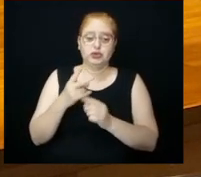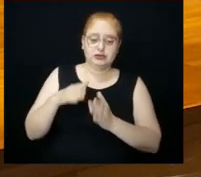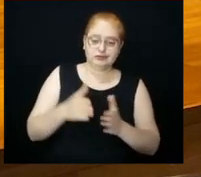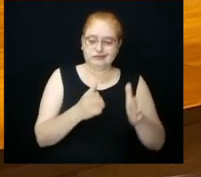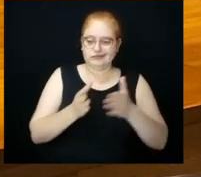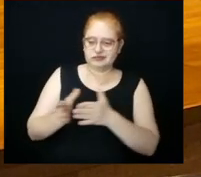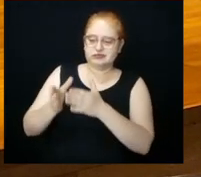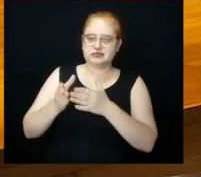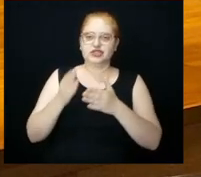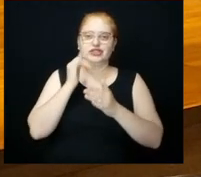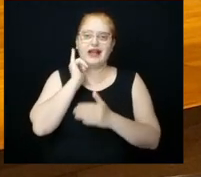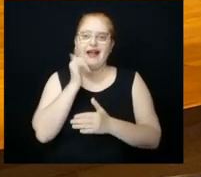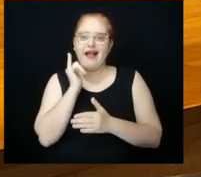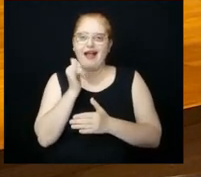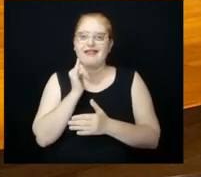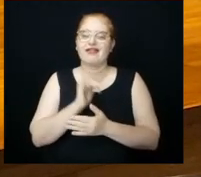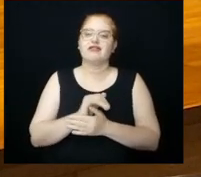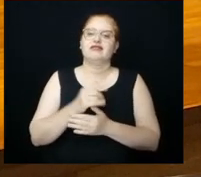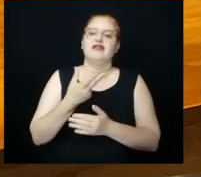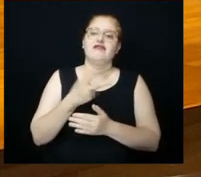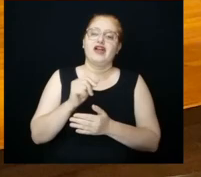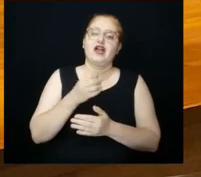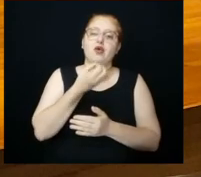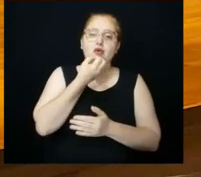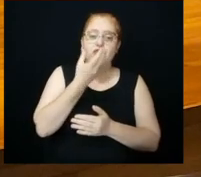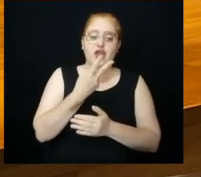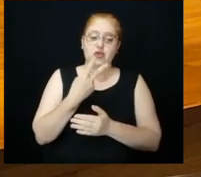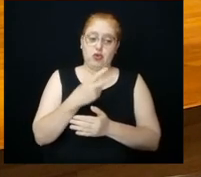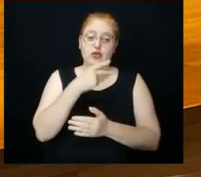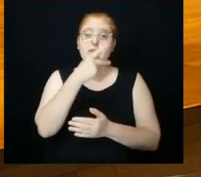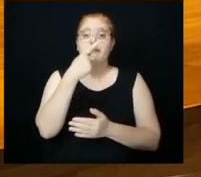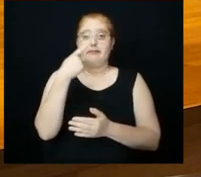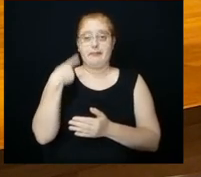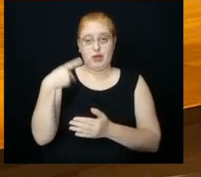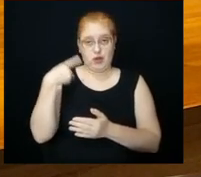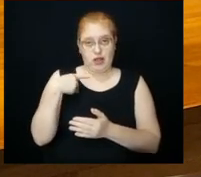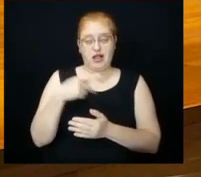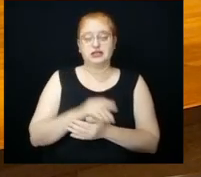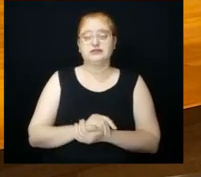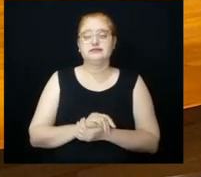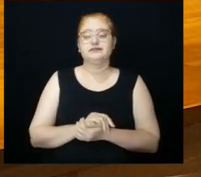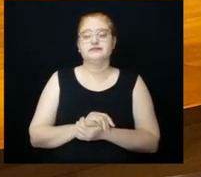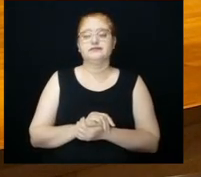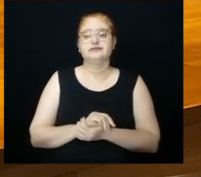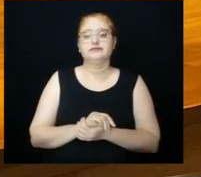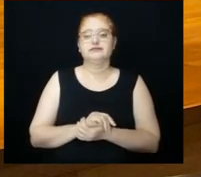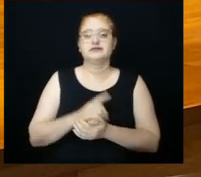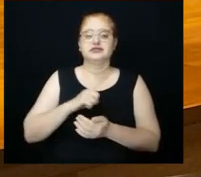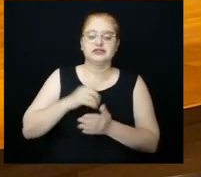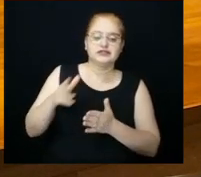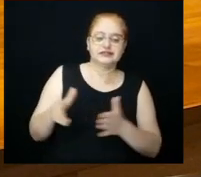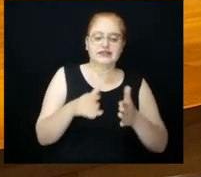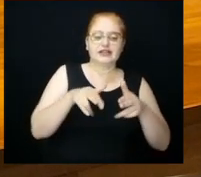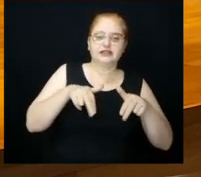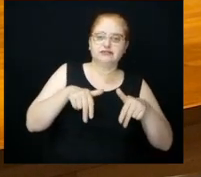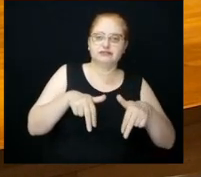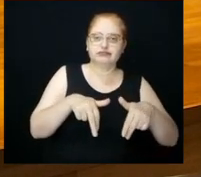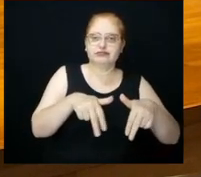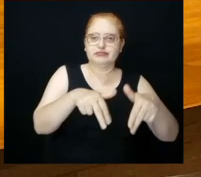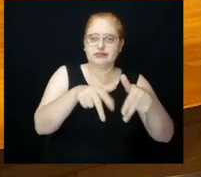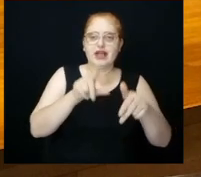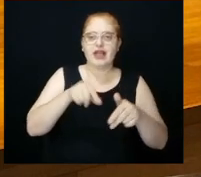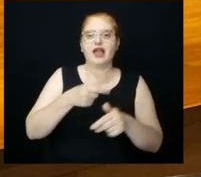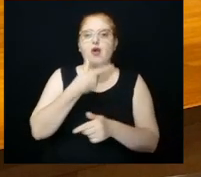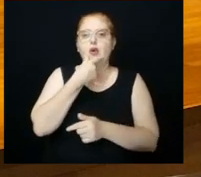narrativas. Ele vai contar a história de dois personagens que caminham por uma estrada, que é um